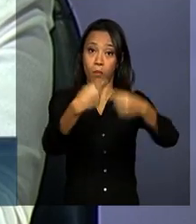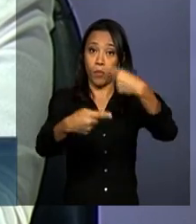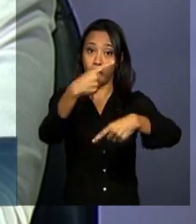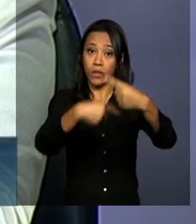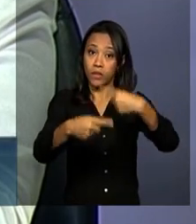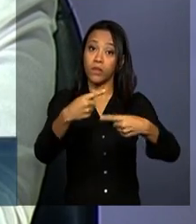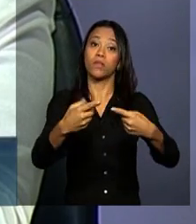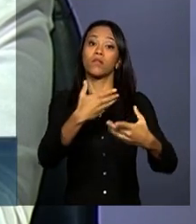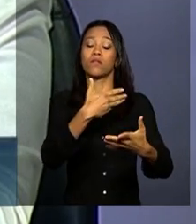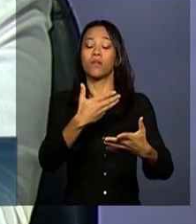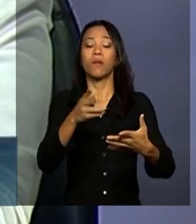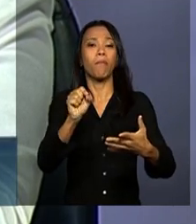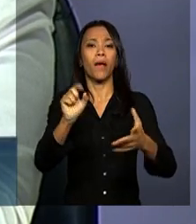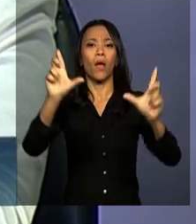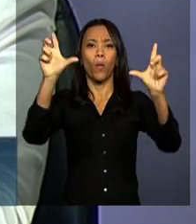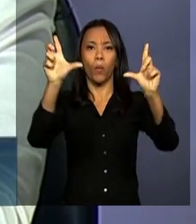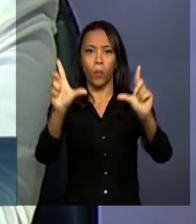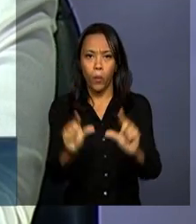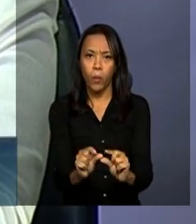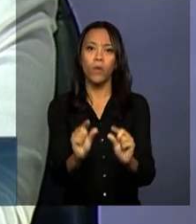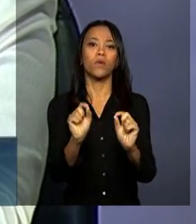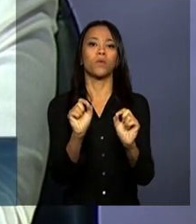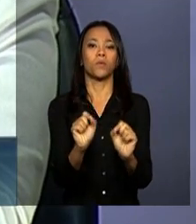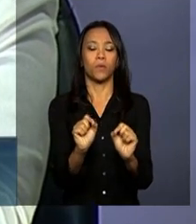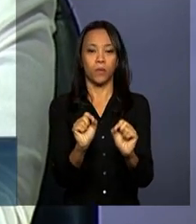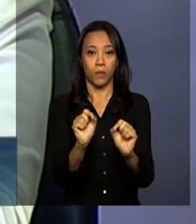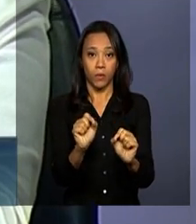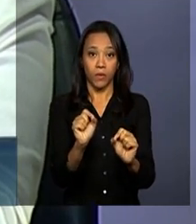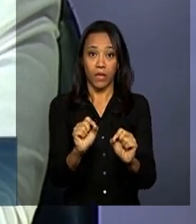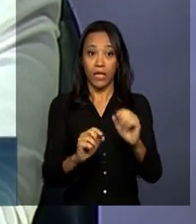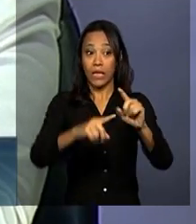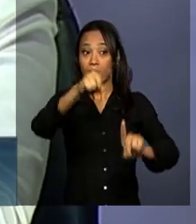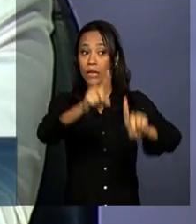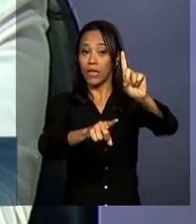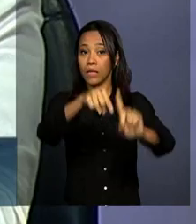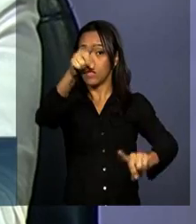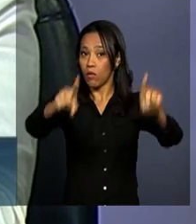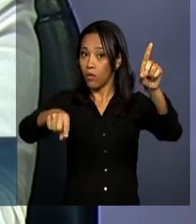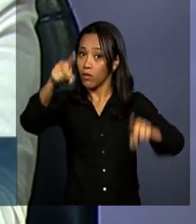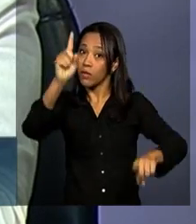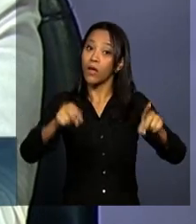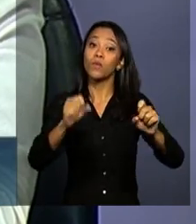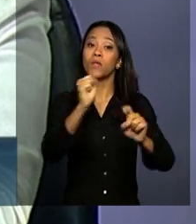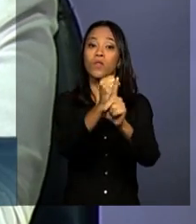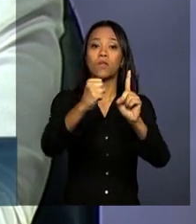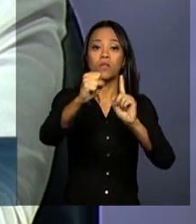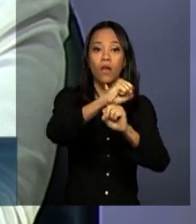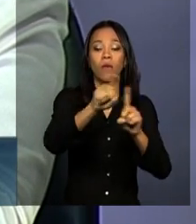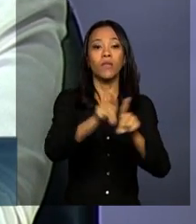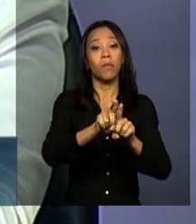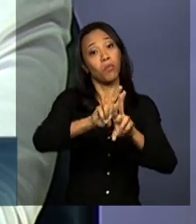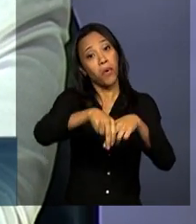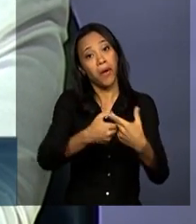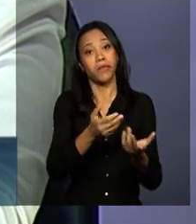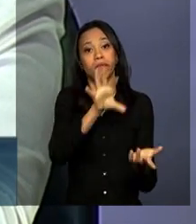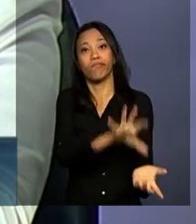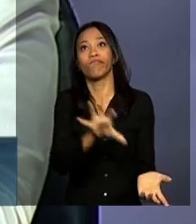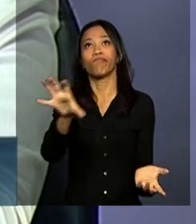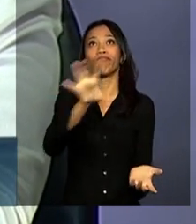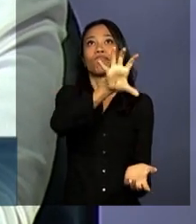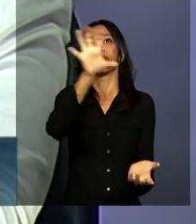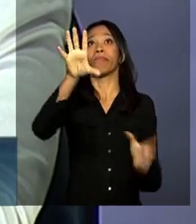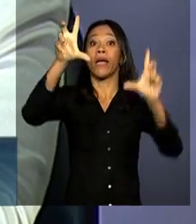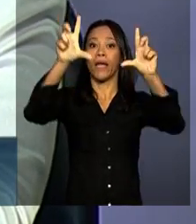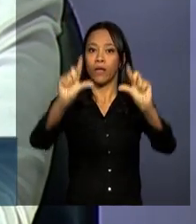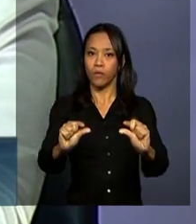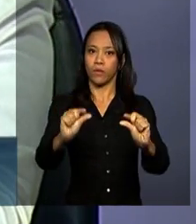redução significativa das desigualdades sociais e regionais. Isto é